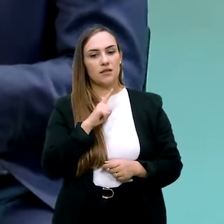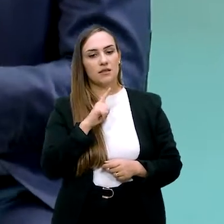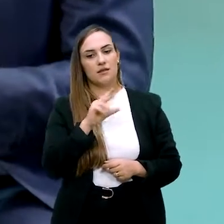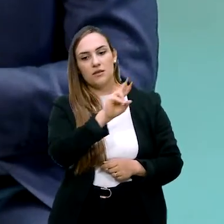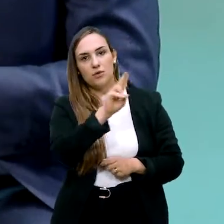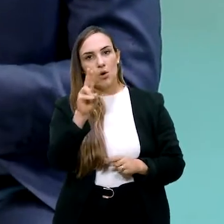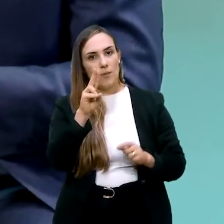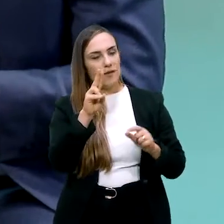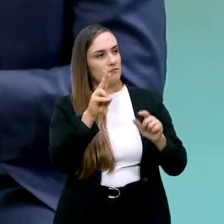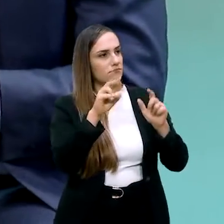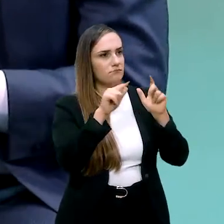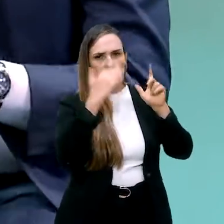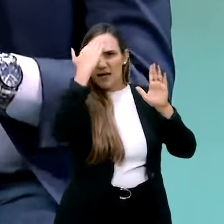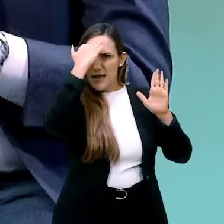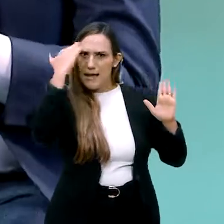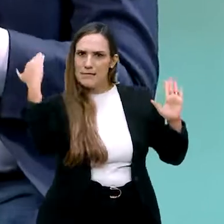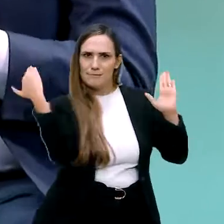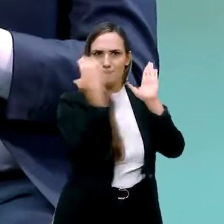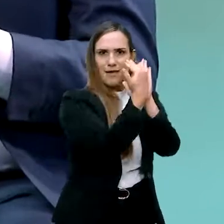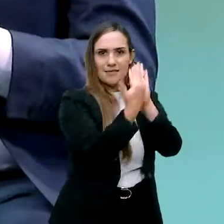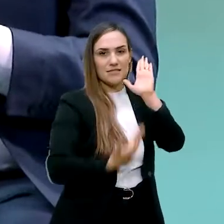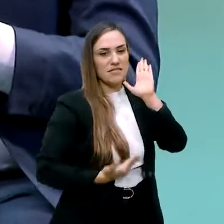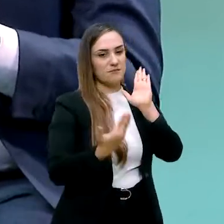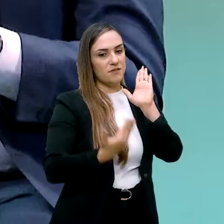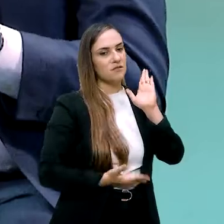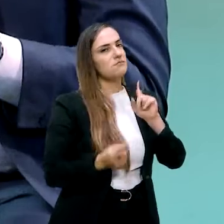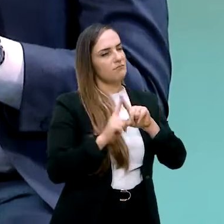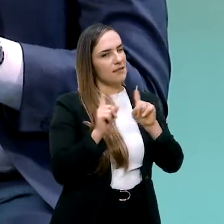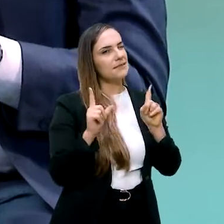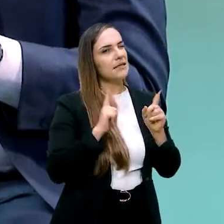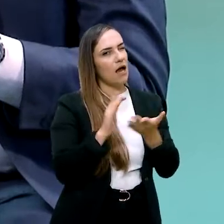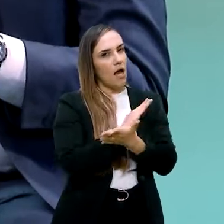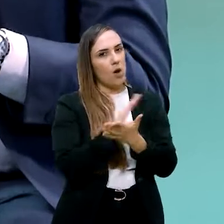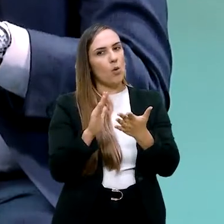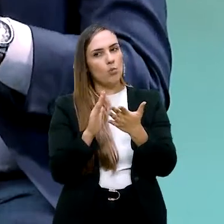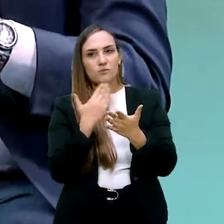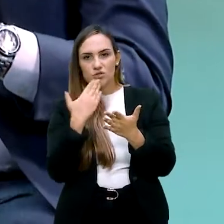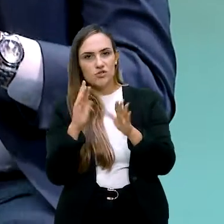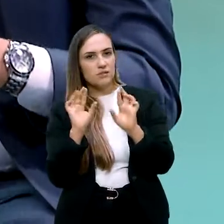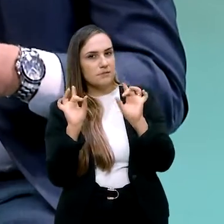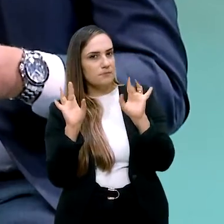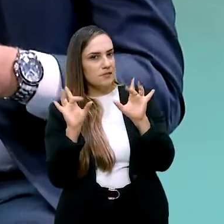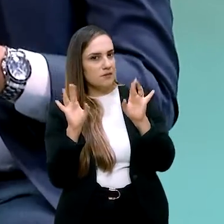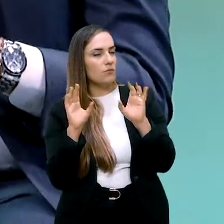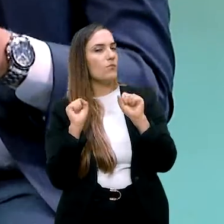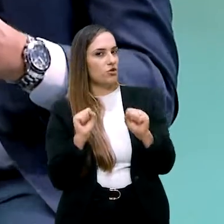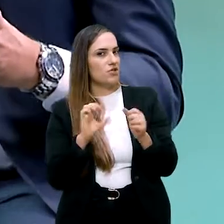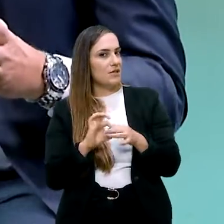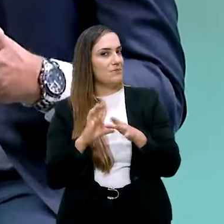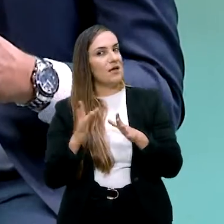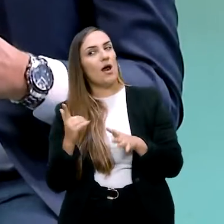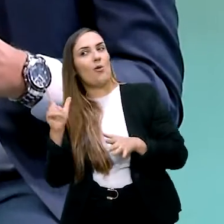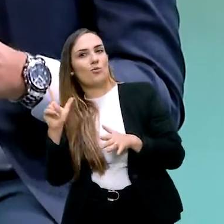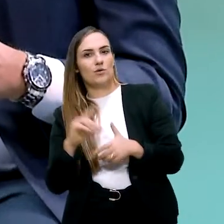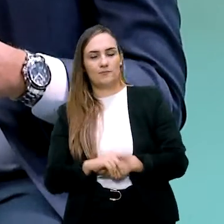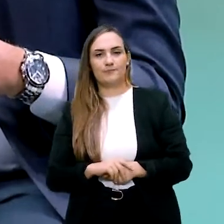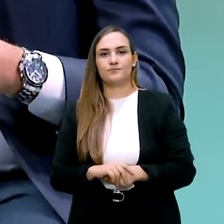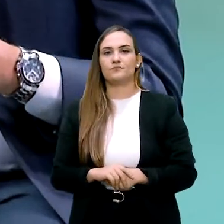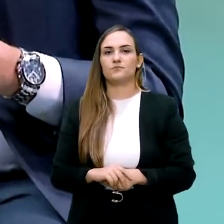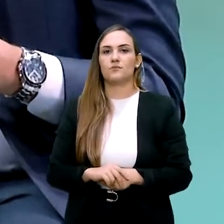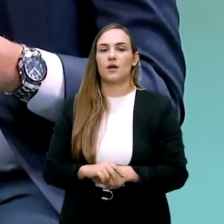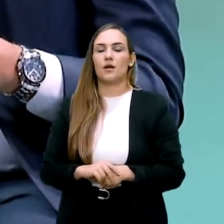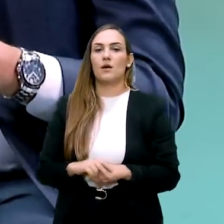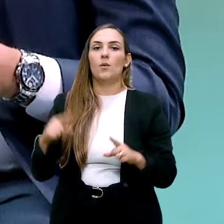quê? Rol taxativo mitigado. Porque ele permite, sim, algumas exceções, já que o Poder Judiciário ele